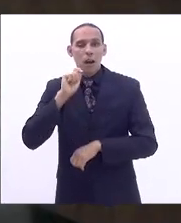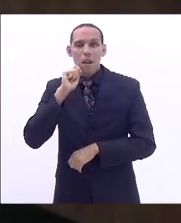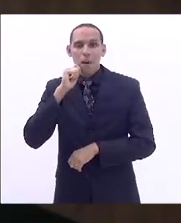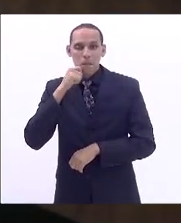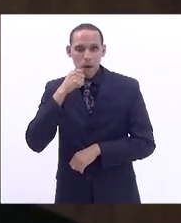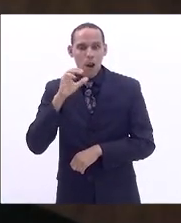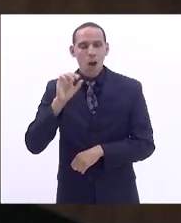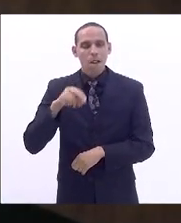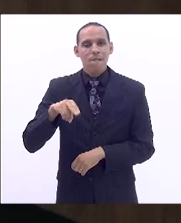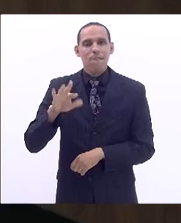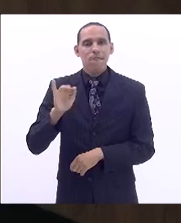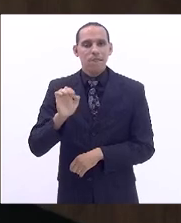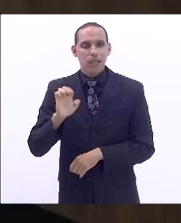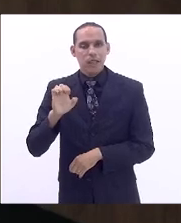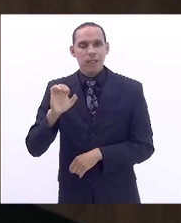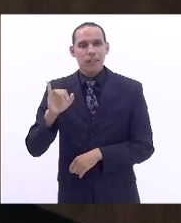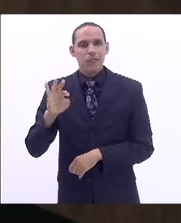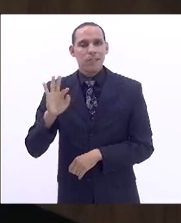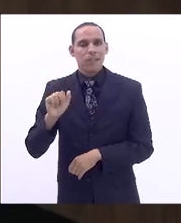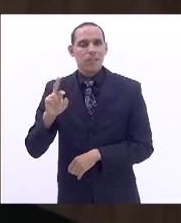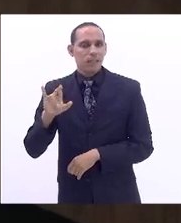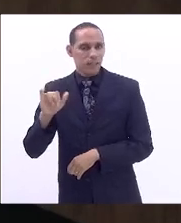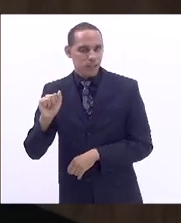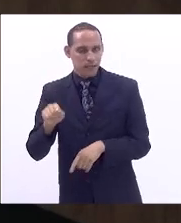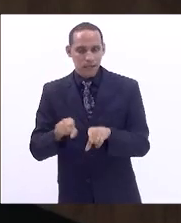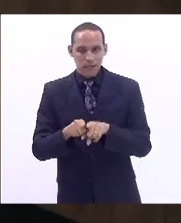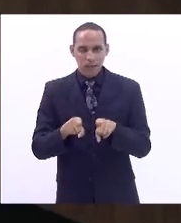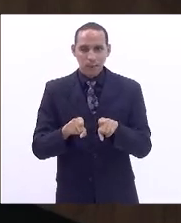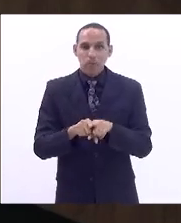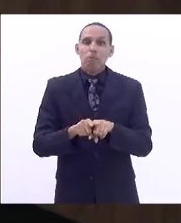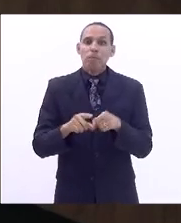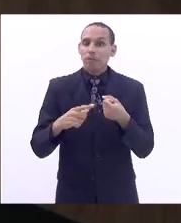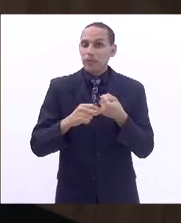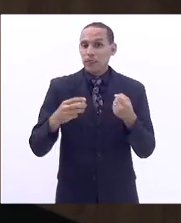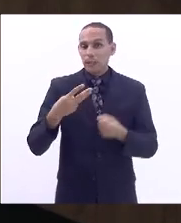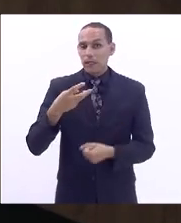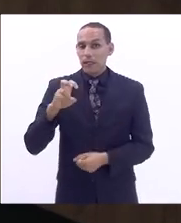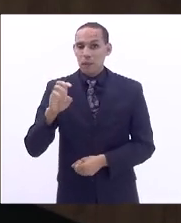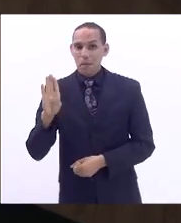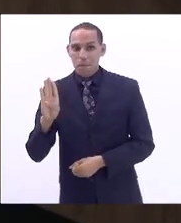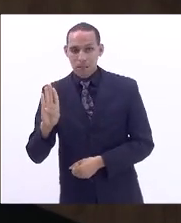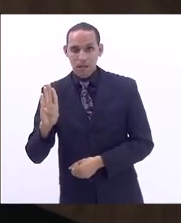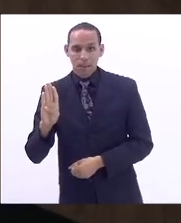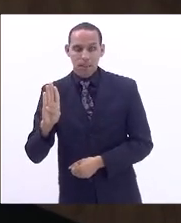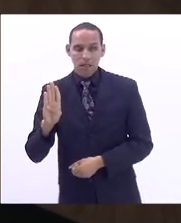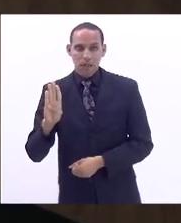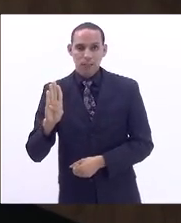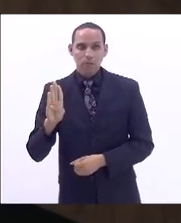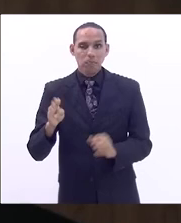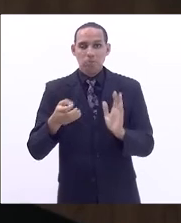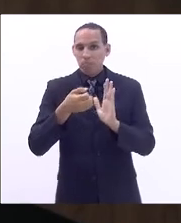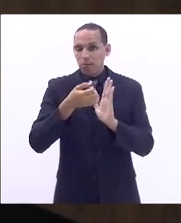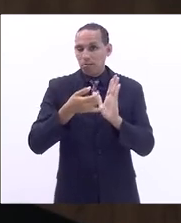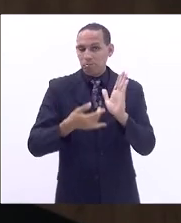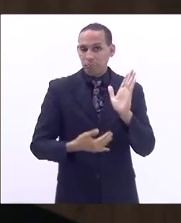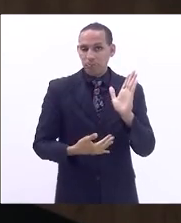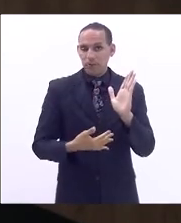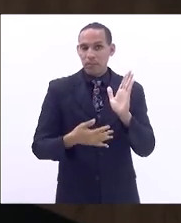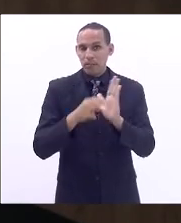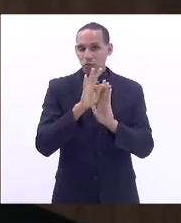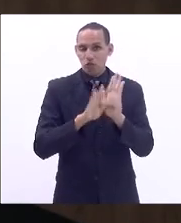confeitarias o Artigo 35 B na sua redação